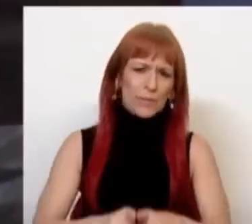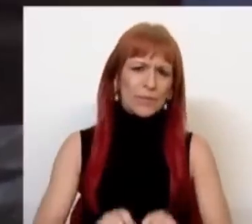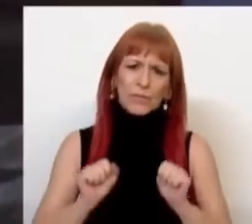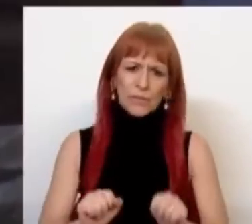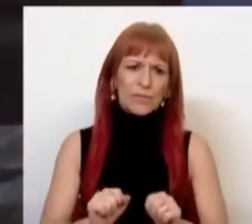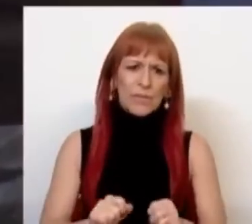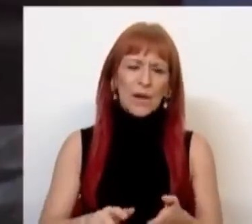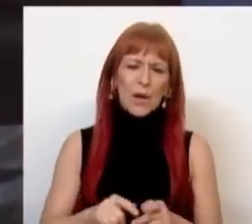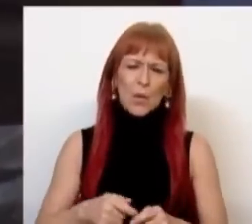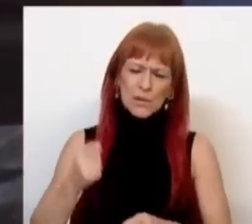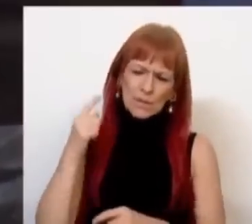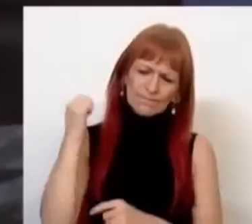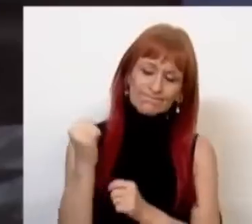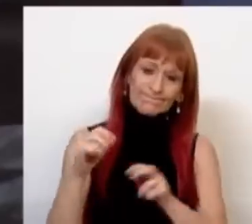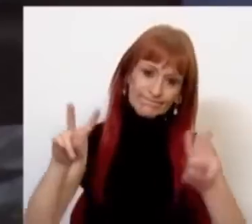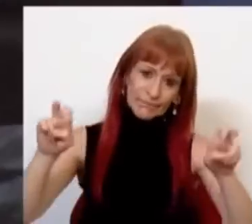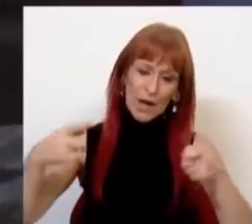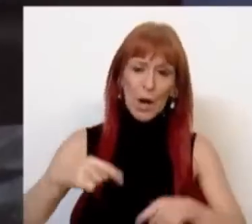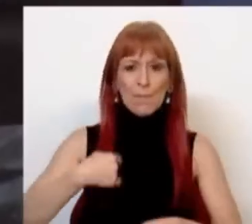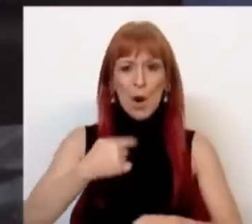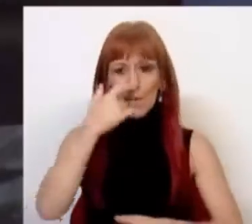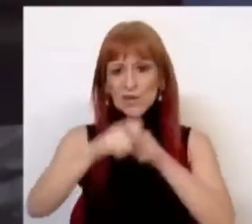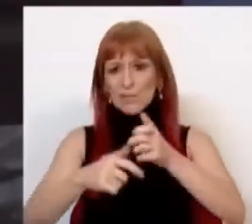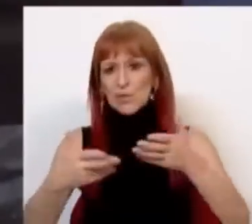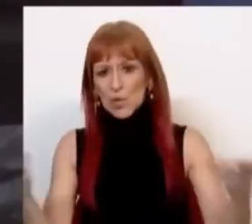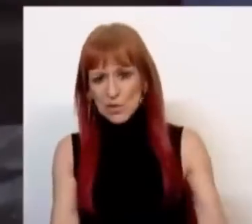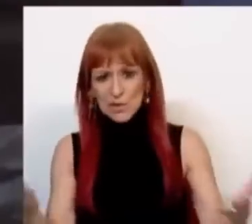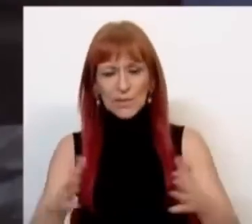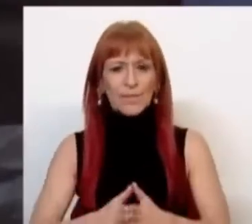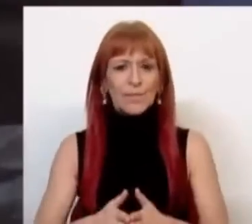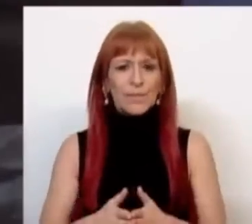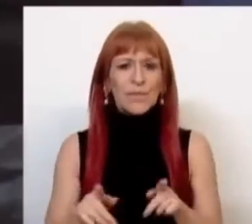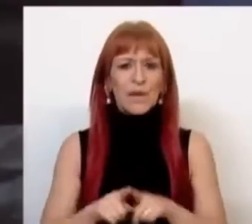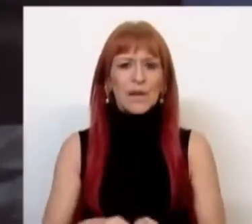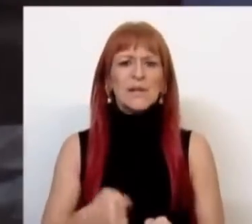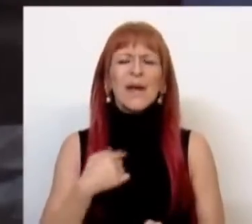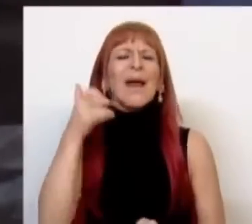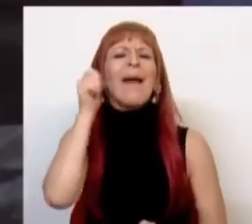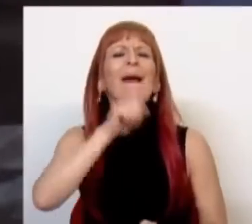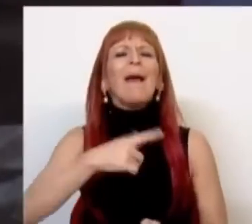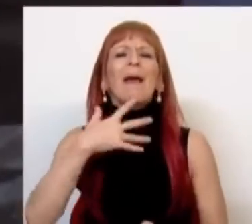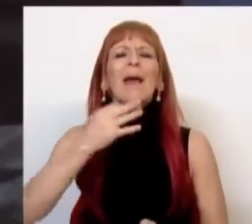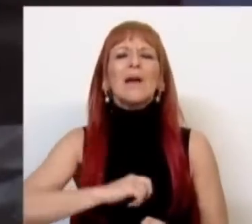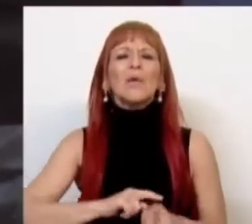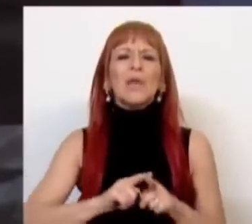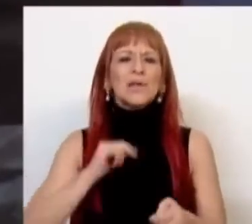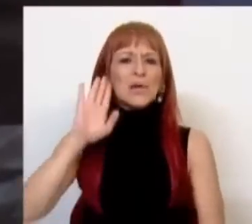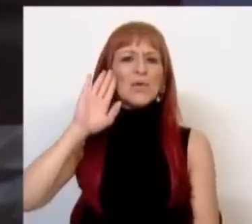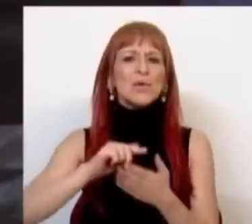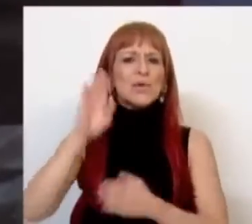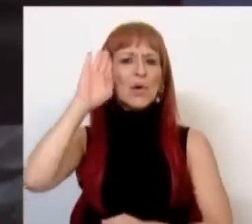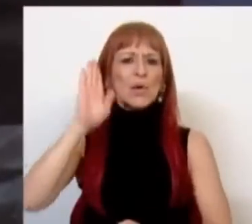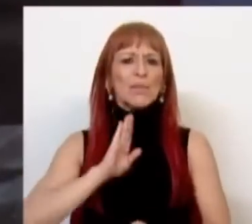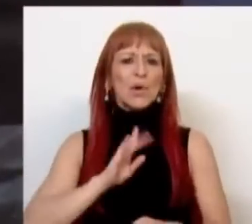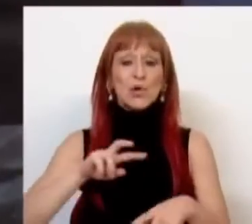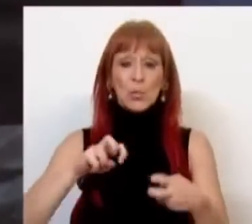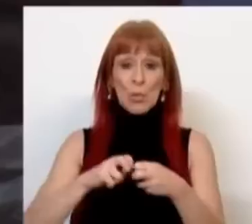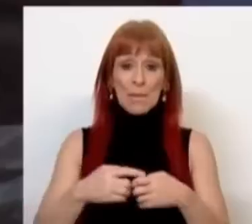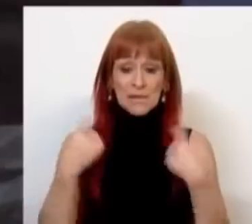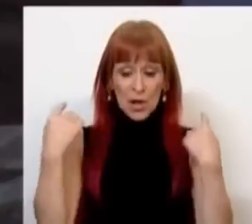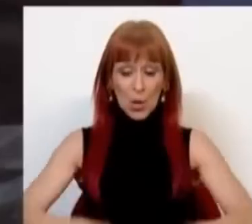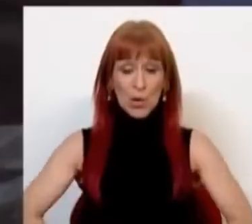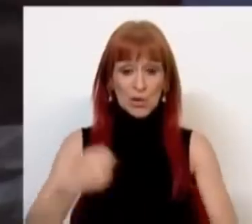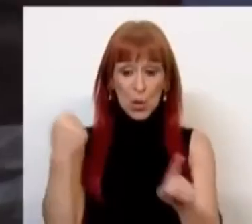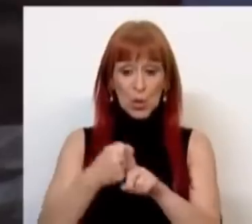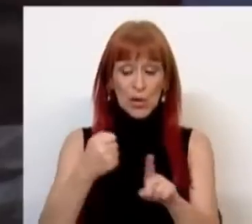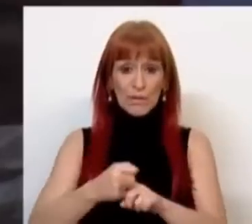acerto de contas com sua própria população. Quem acredita em soluções militares para os problemas atuais